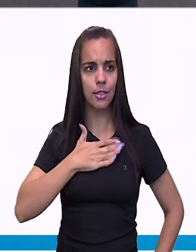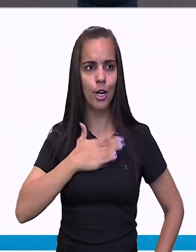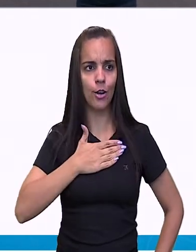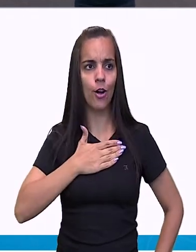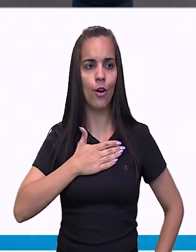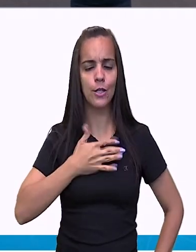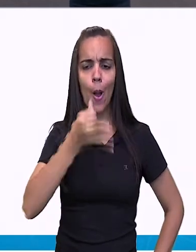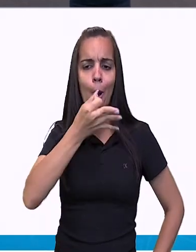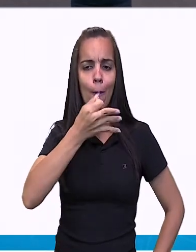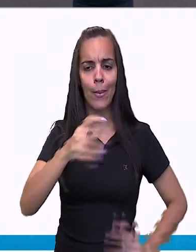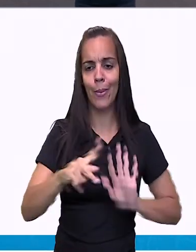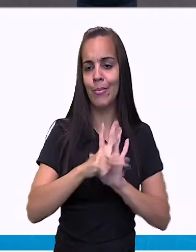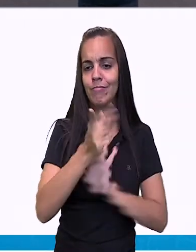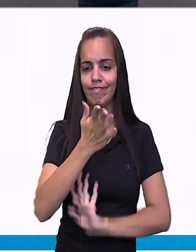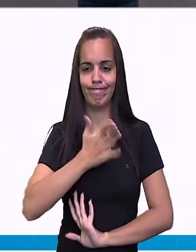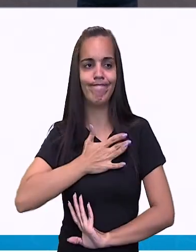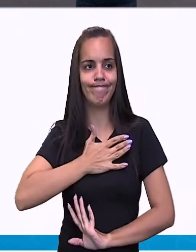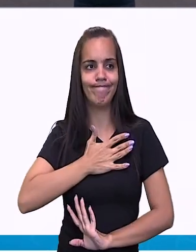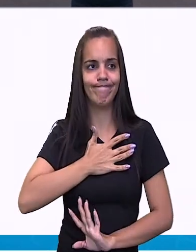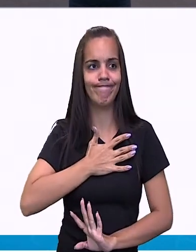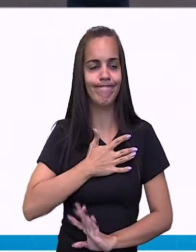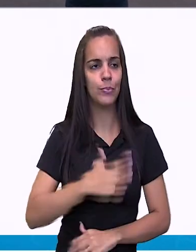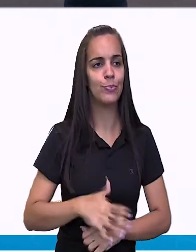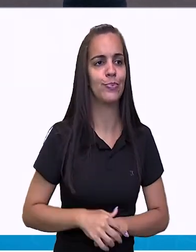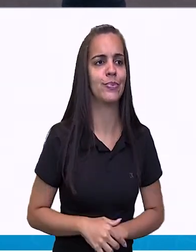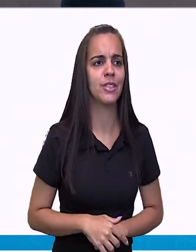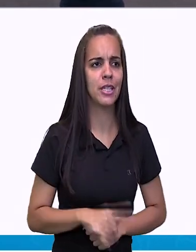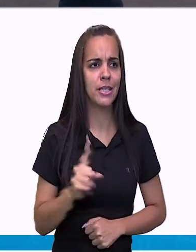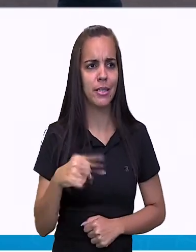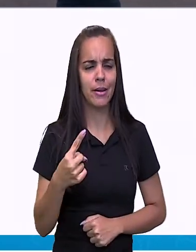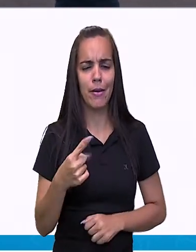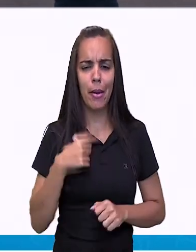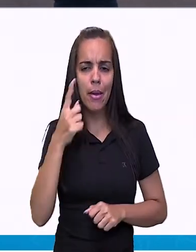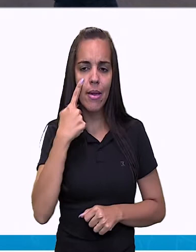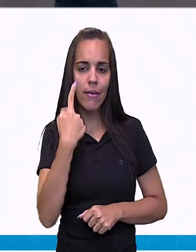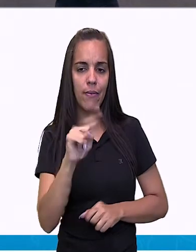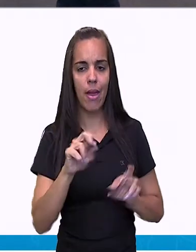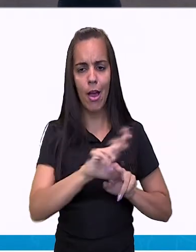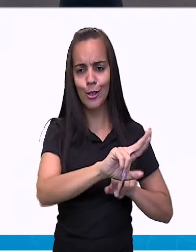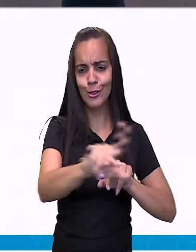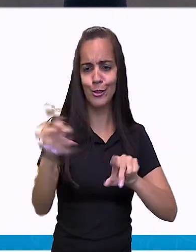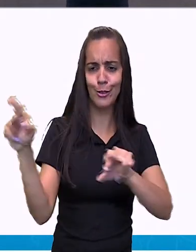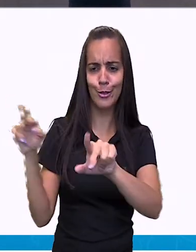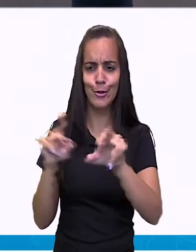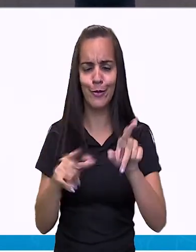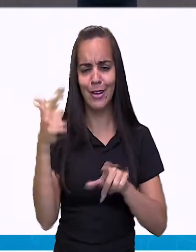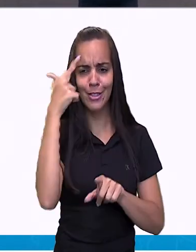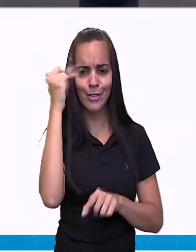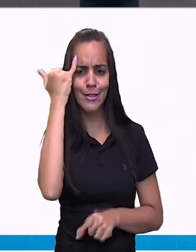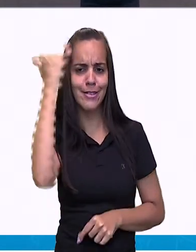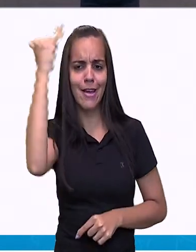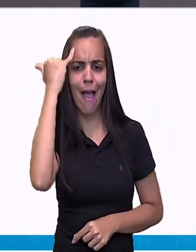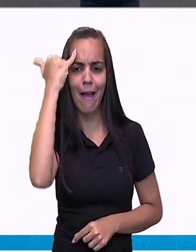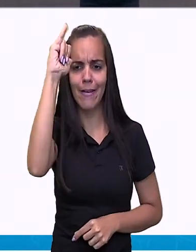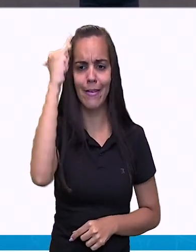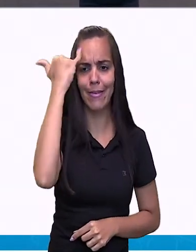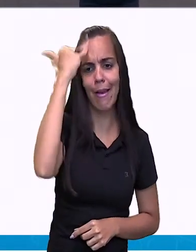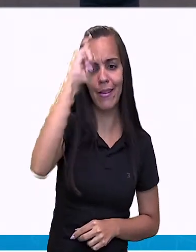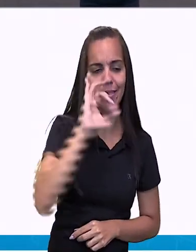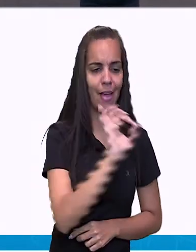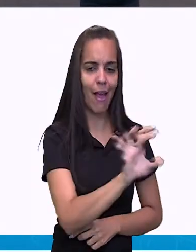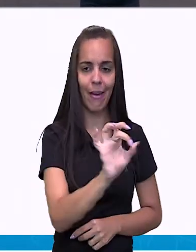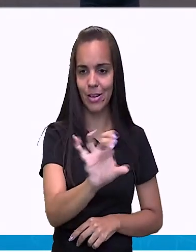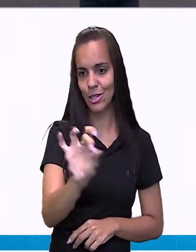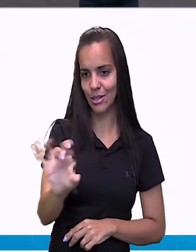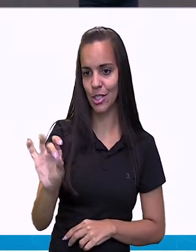que garante aí todos as diferentes ideias, né, e projetos sociais que sejam colocados